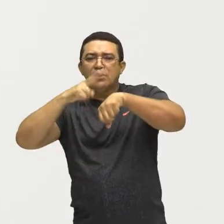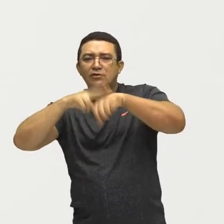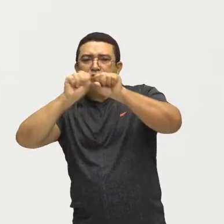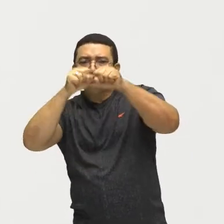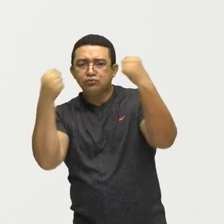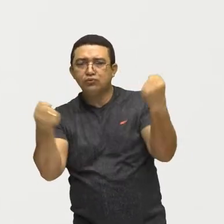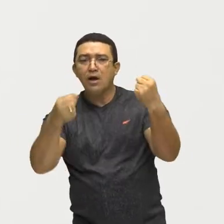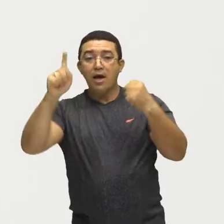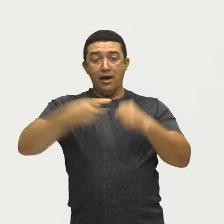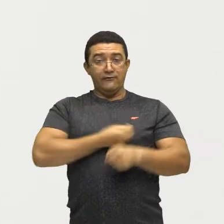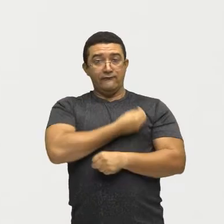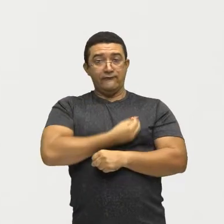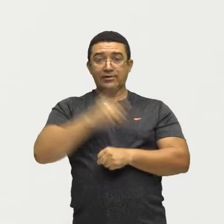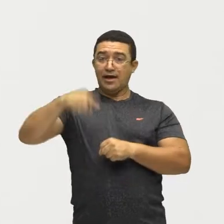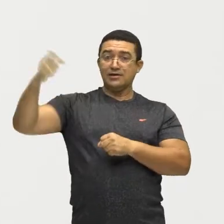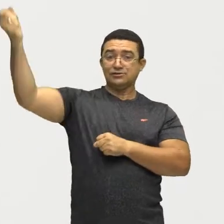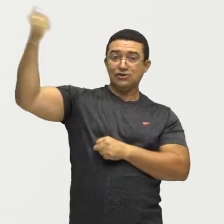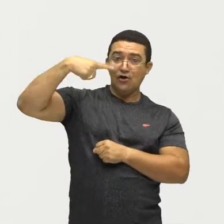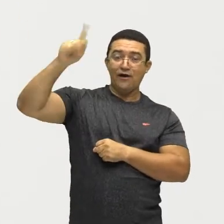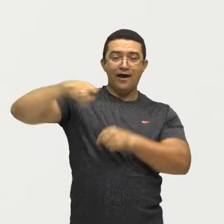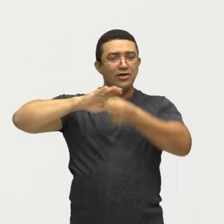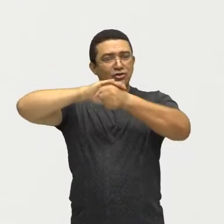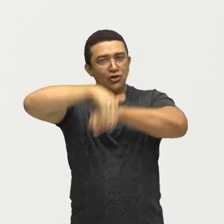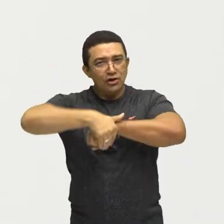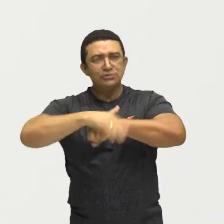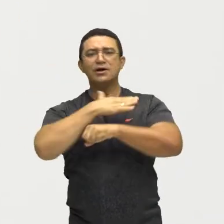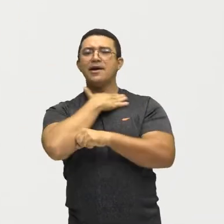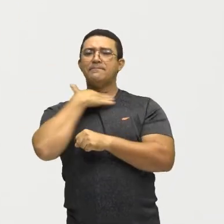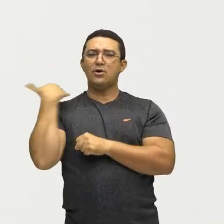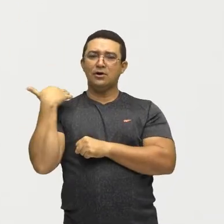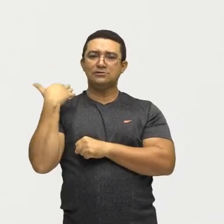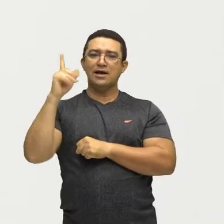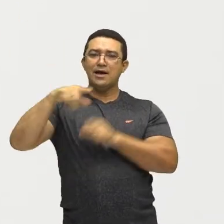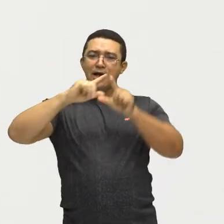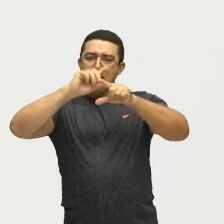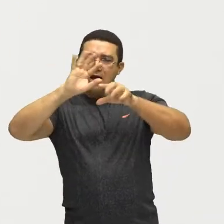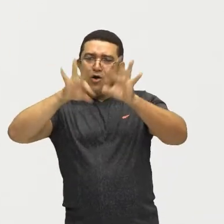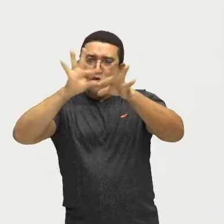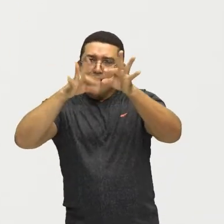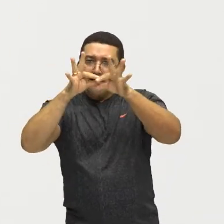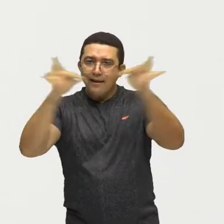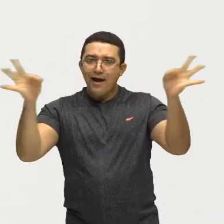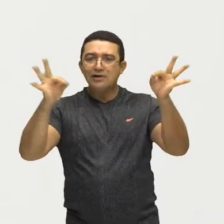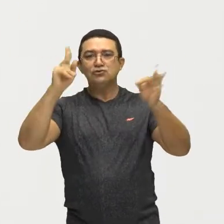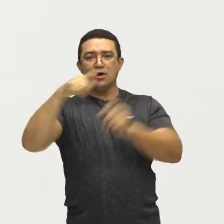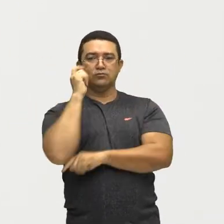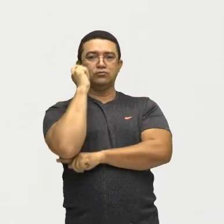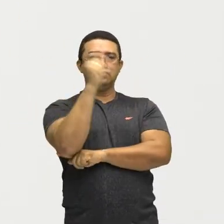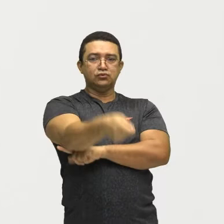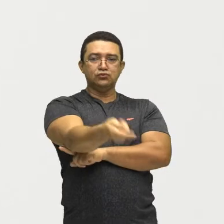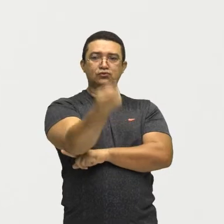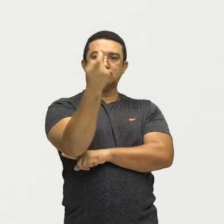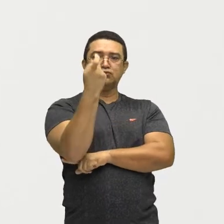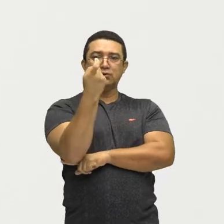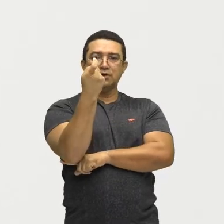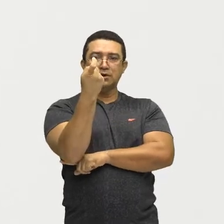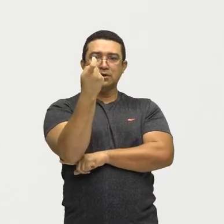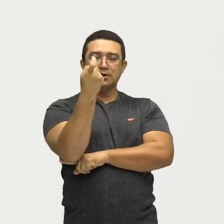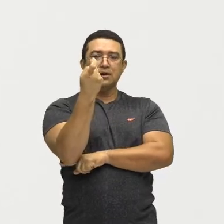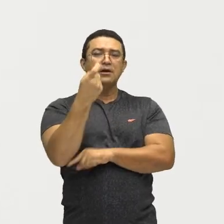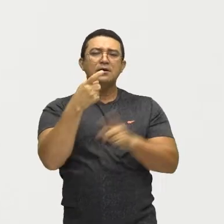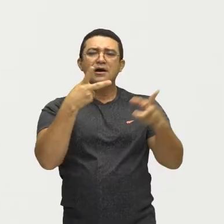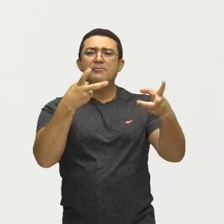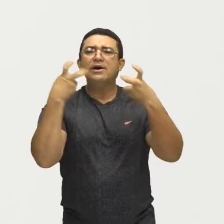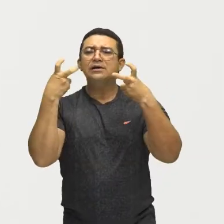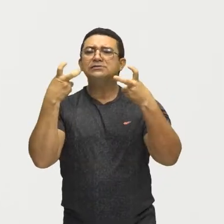vida, é o sol, é a noite, é a morte, é o laço, é o anzol. Então, a gente vê